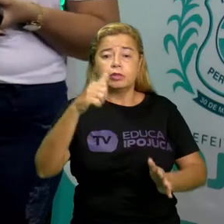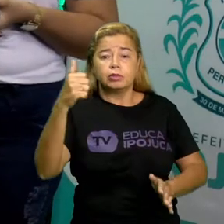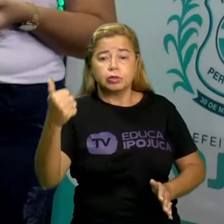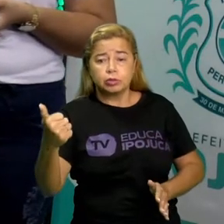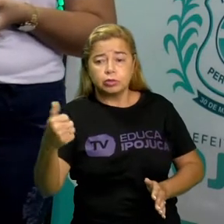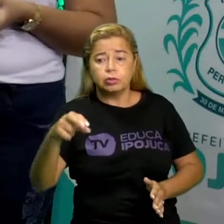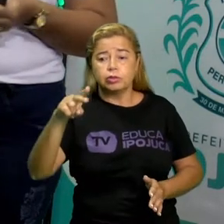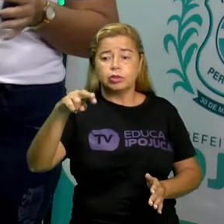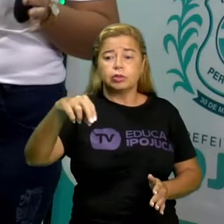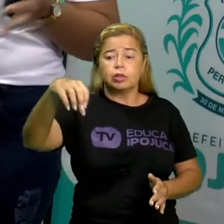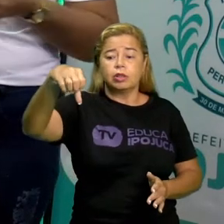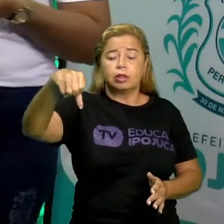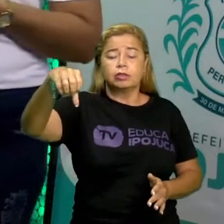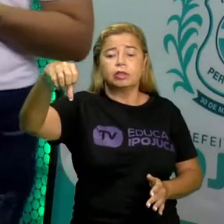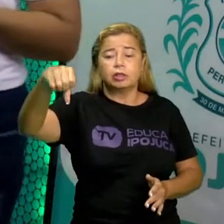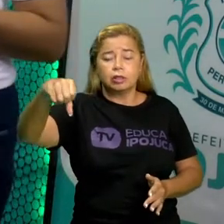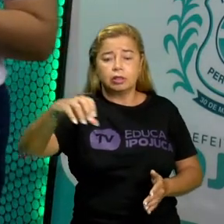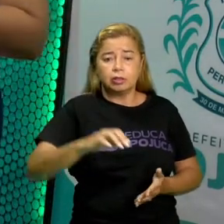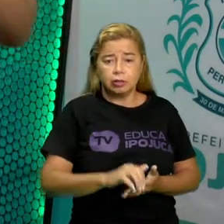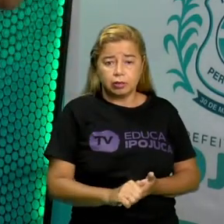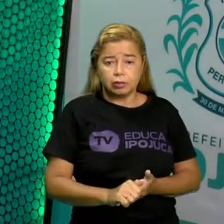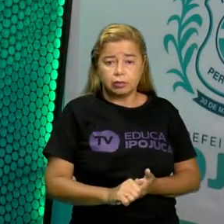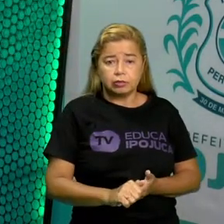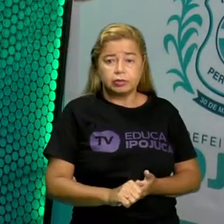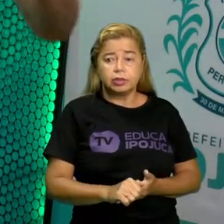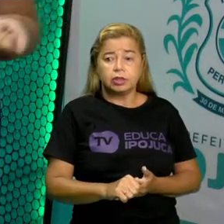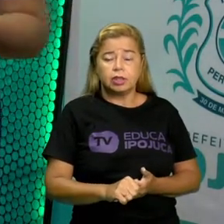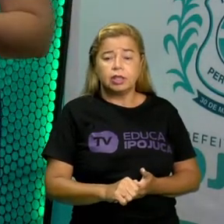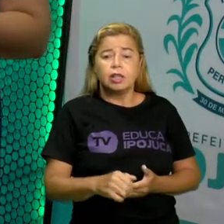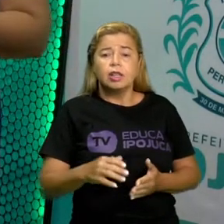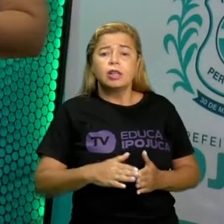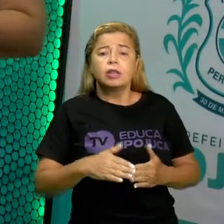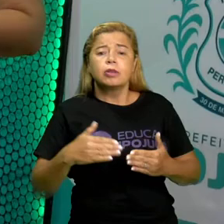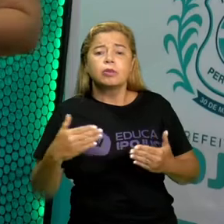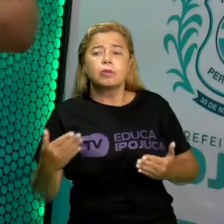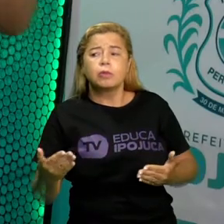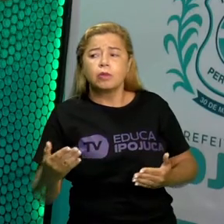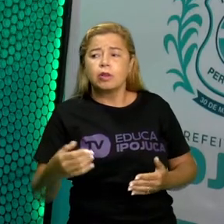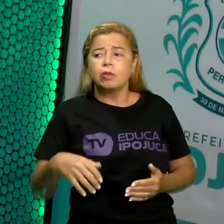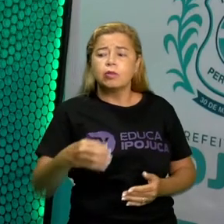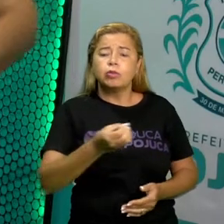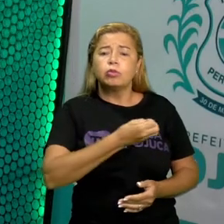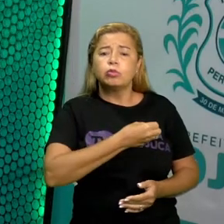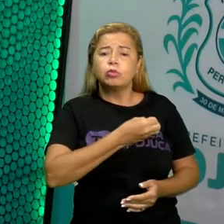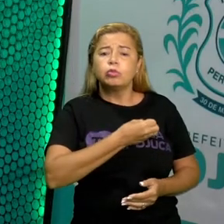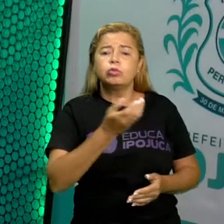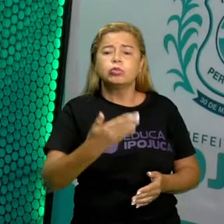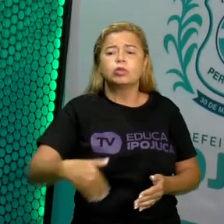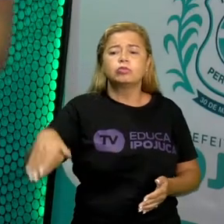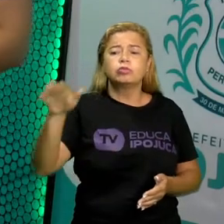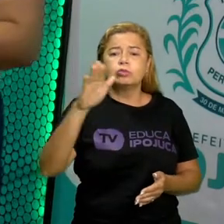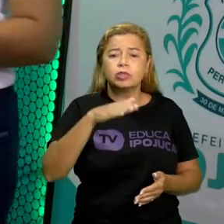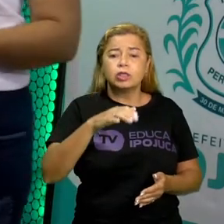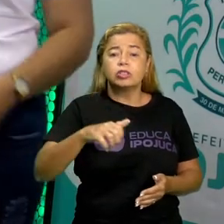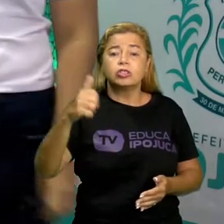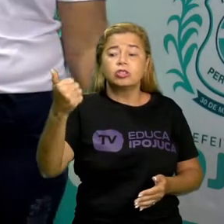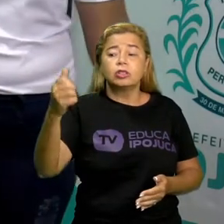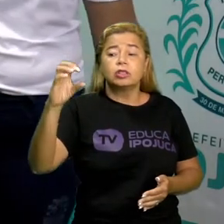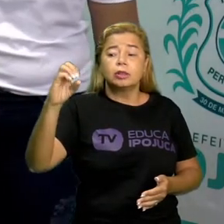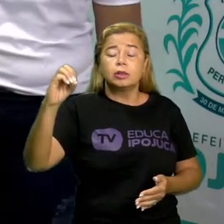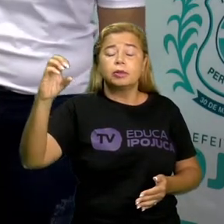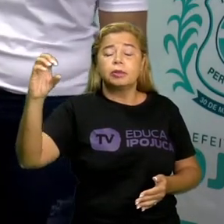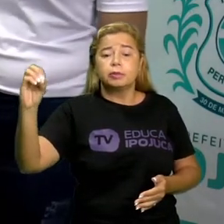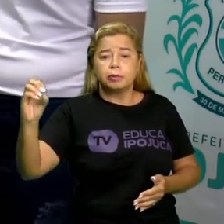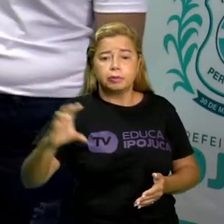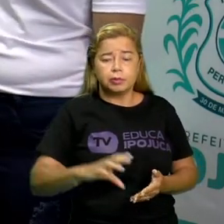fico com 98. E de 1.000, qual é o antecessor de 1.000? Pesquisa aí para tia. Para a